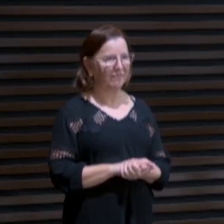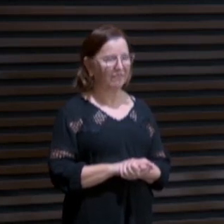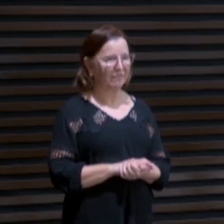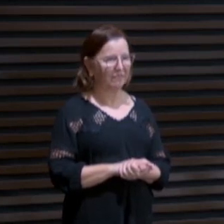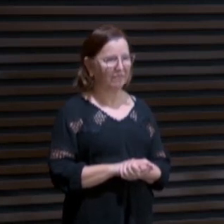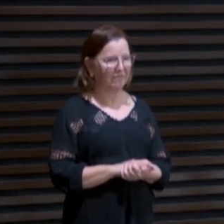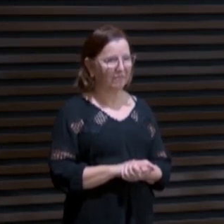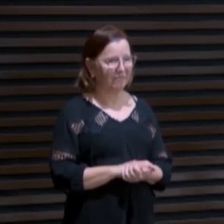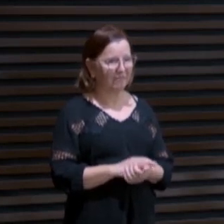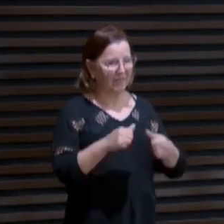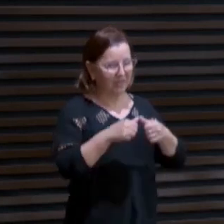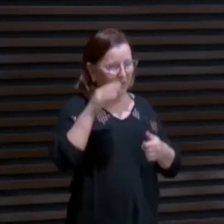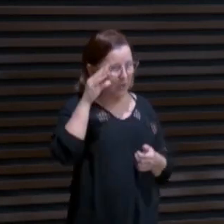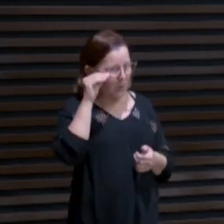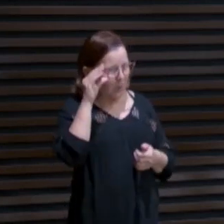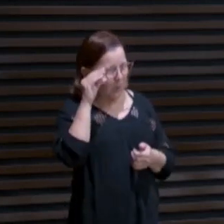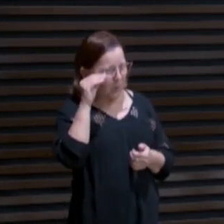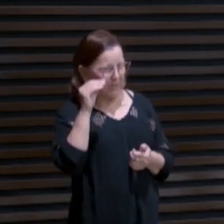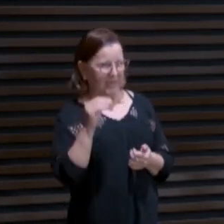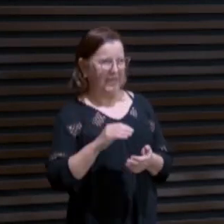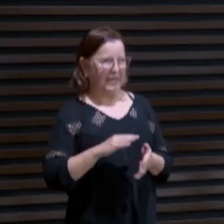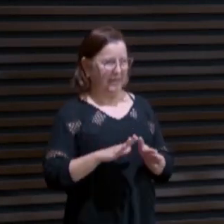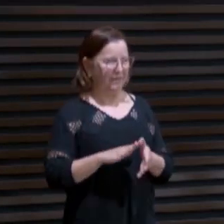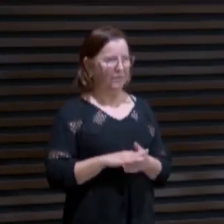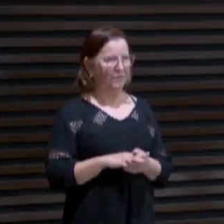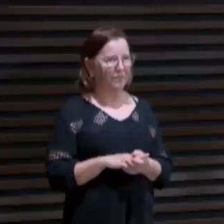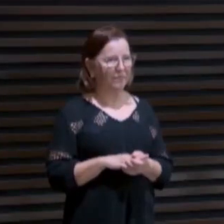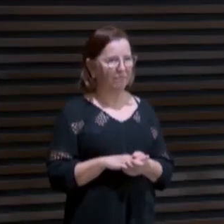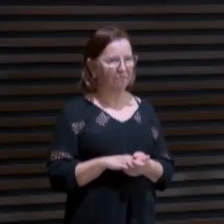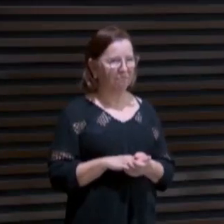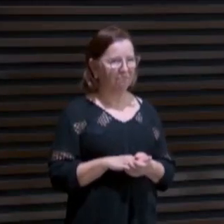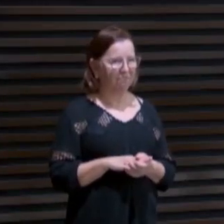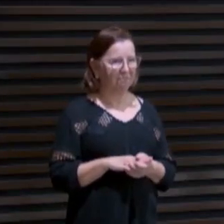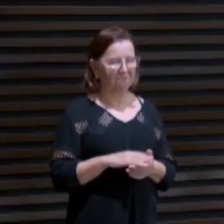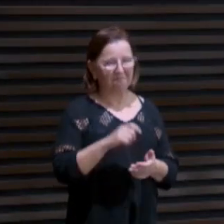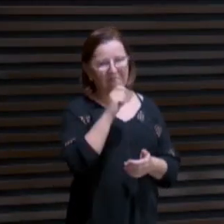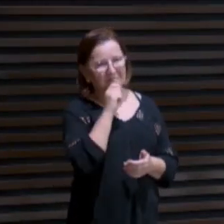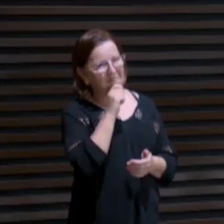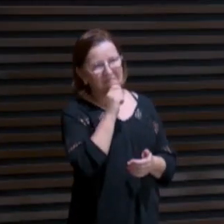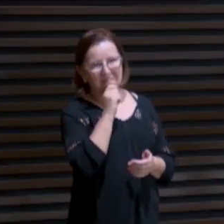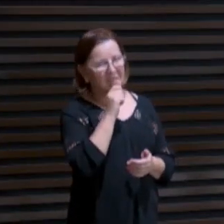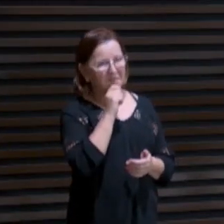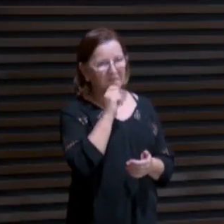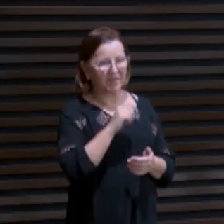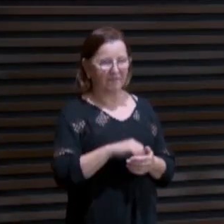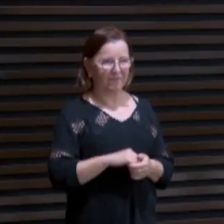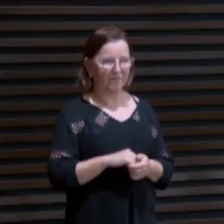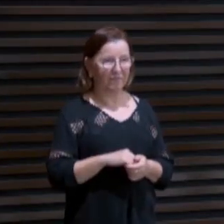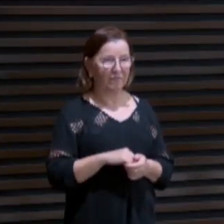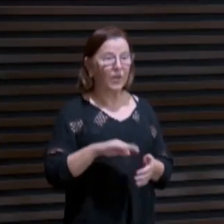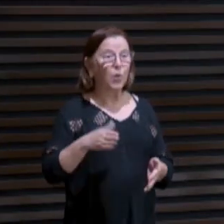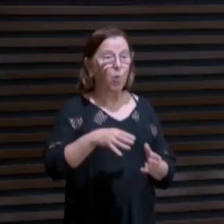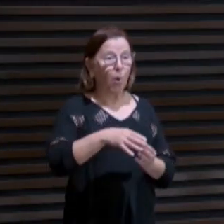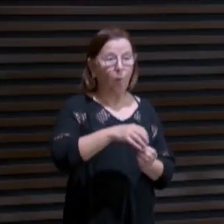Essas curiosidades, de onde tu vens? Isso vai resolver o quê? Qual é a solução dessa